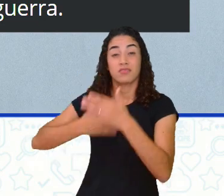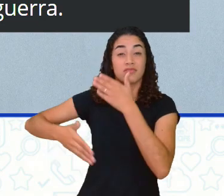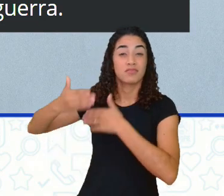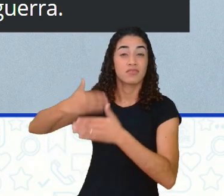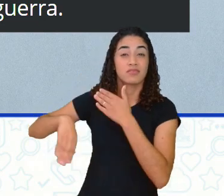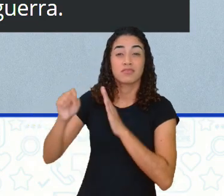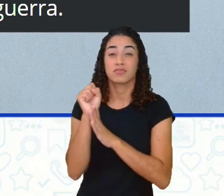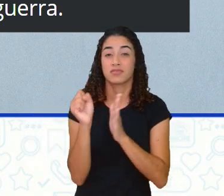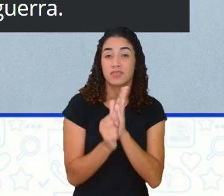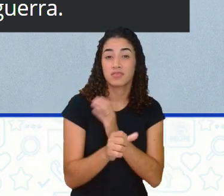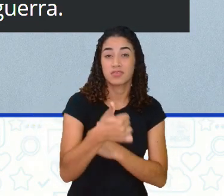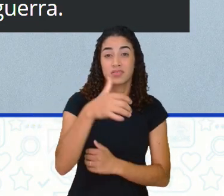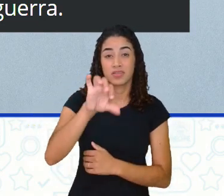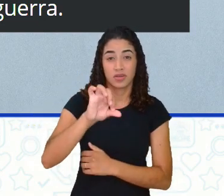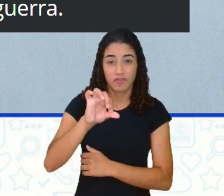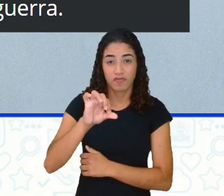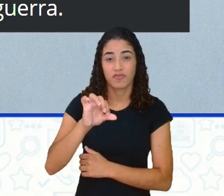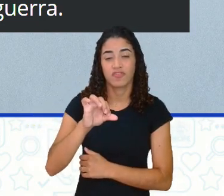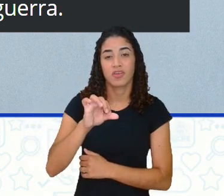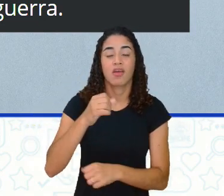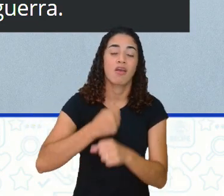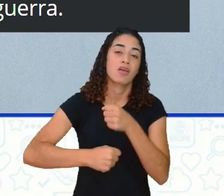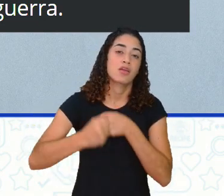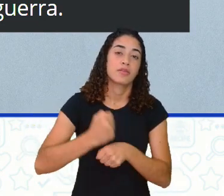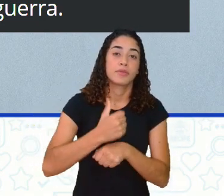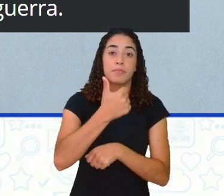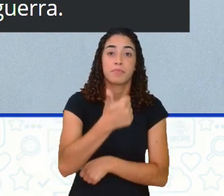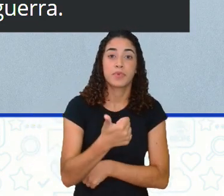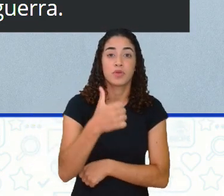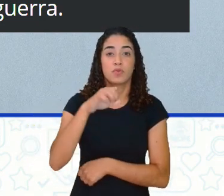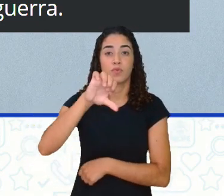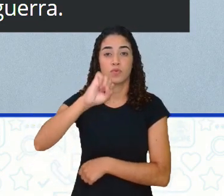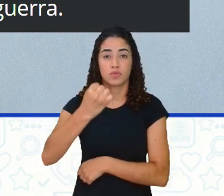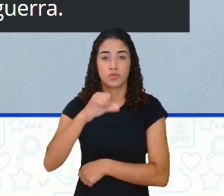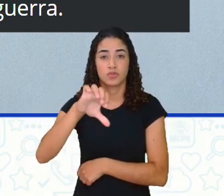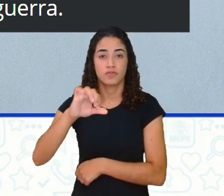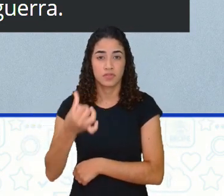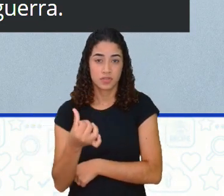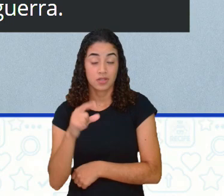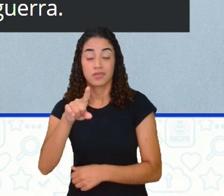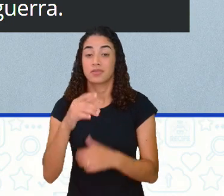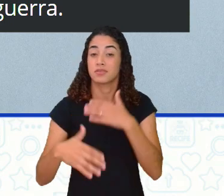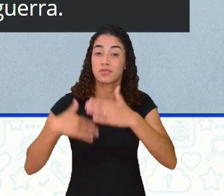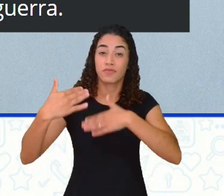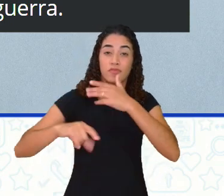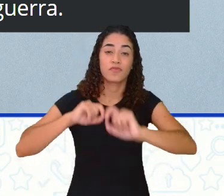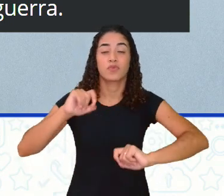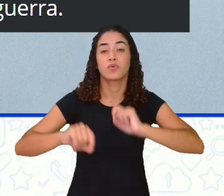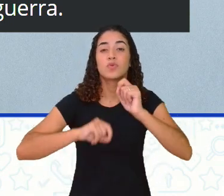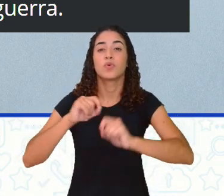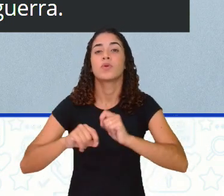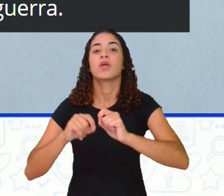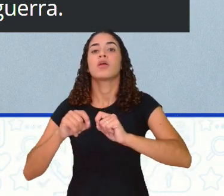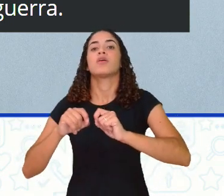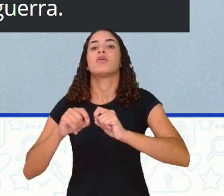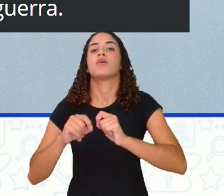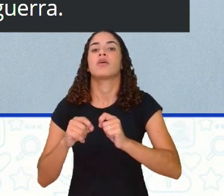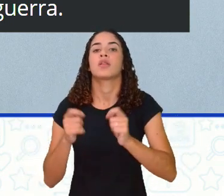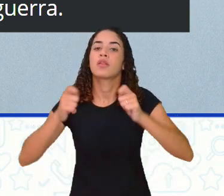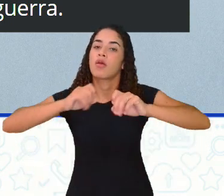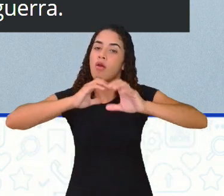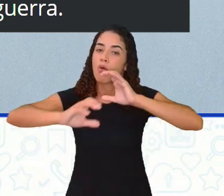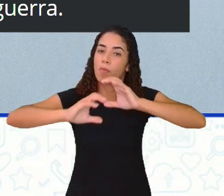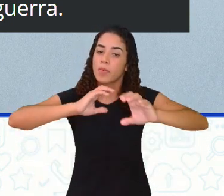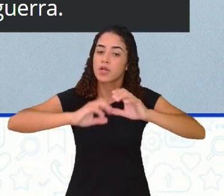XIX, em 1896, e foi desenvolvido como forma de comunicação no período de guerra, né?